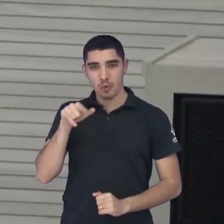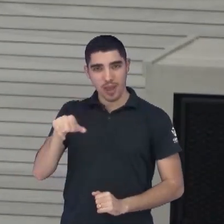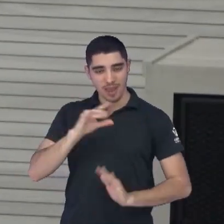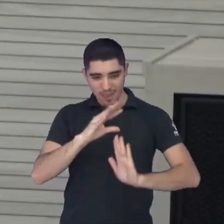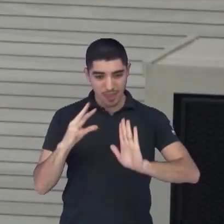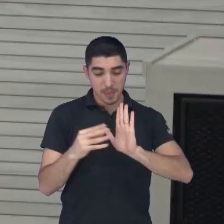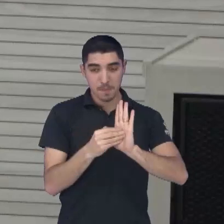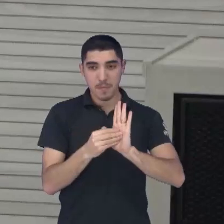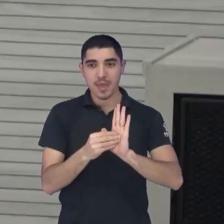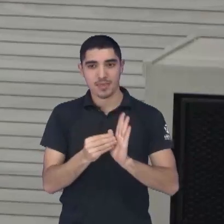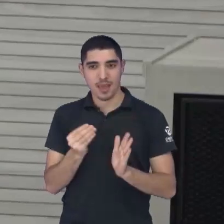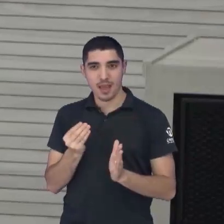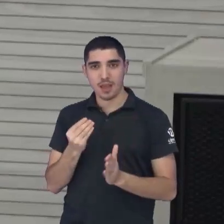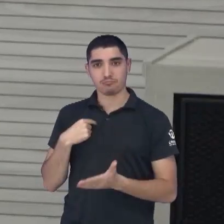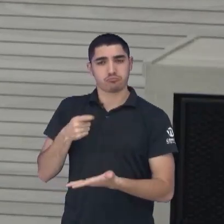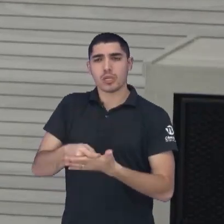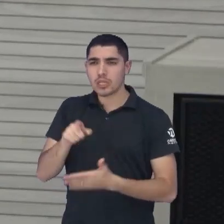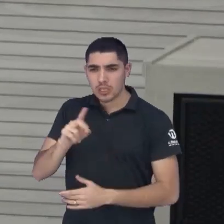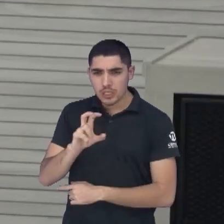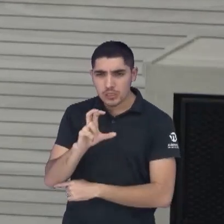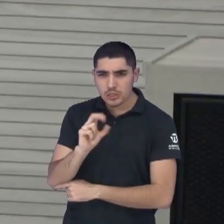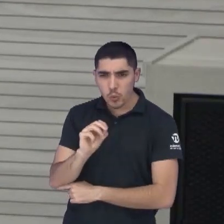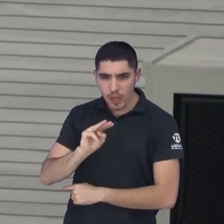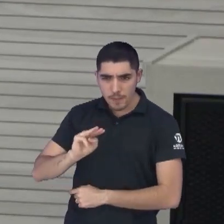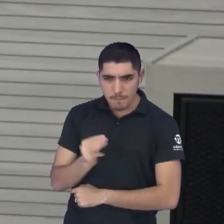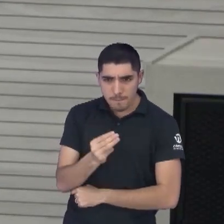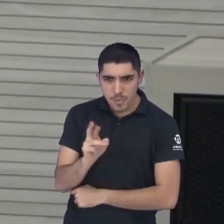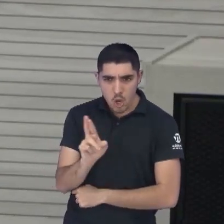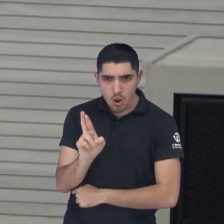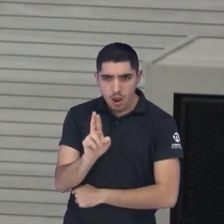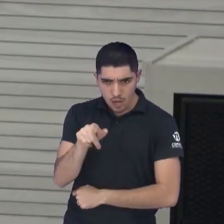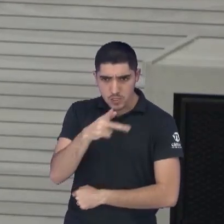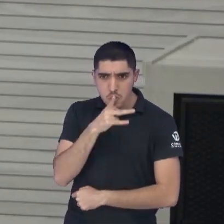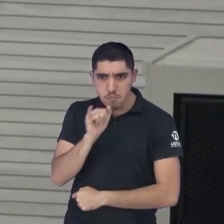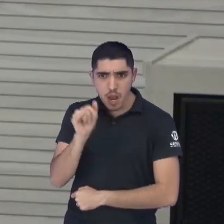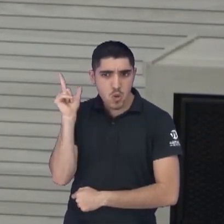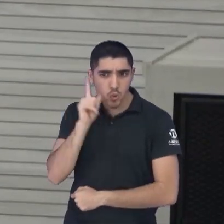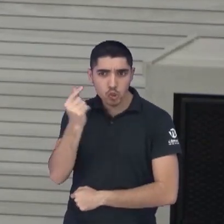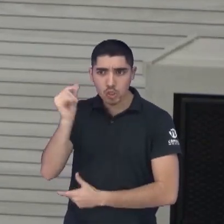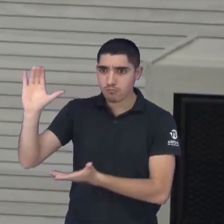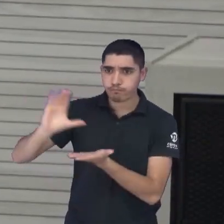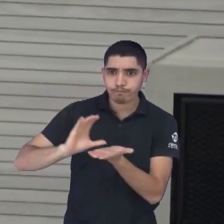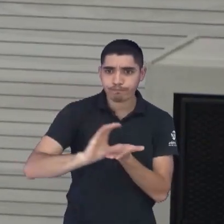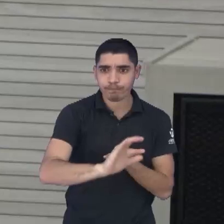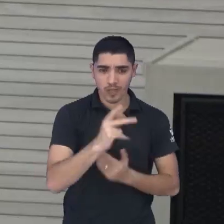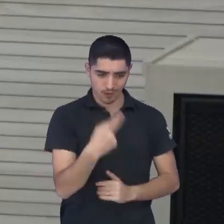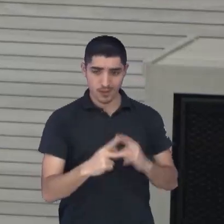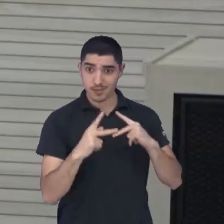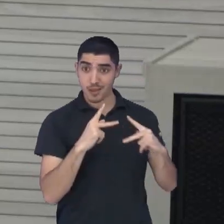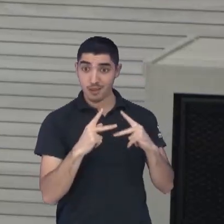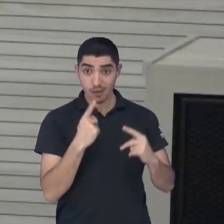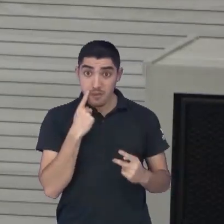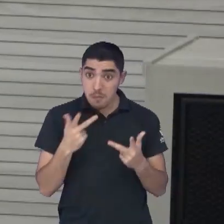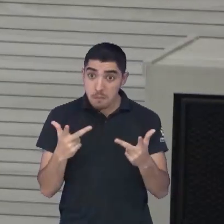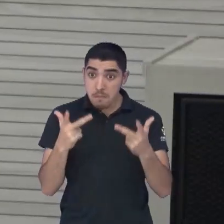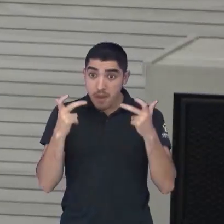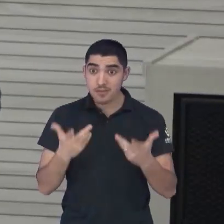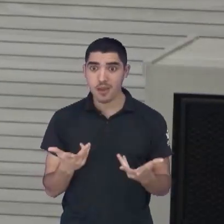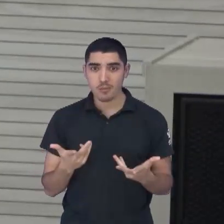faz. 50 milhões, Milton, que seu pai conseguiu destinar para São José, olha os benefícios que